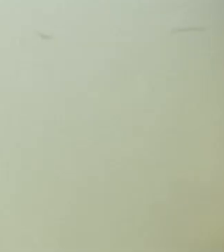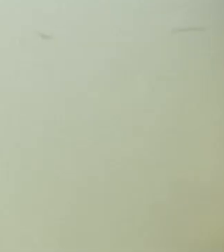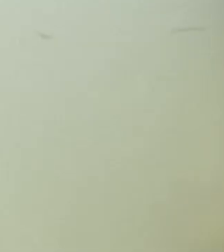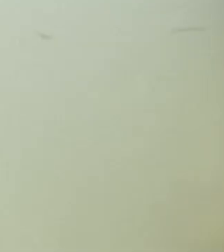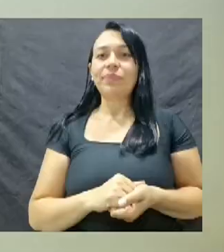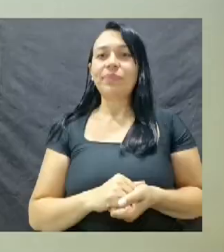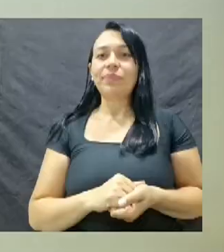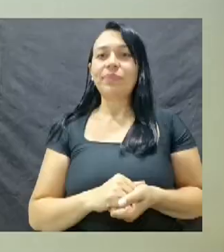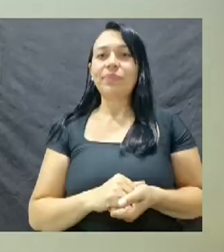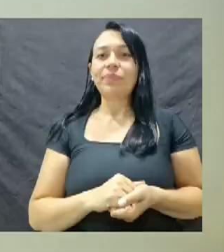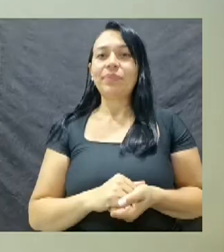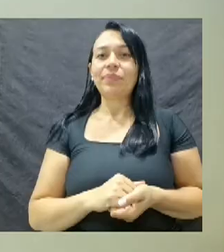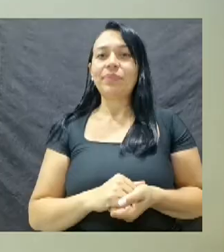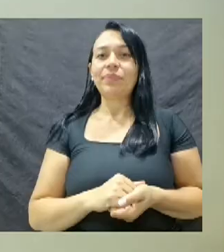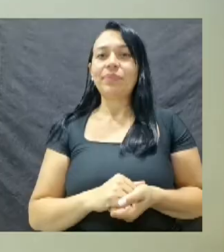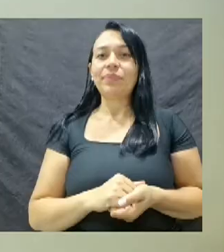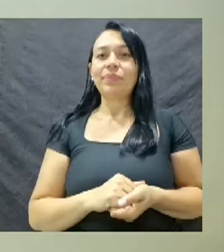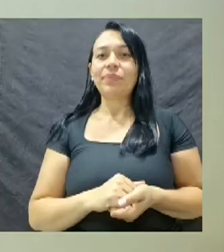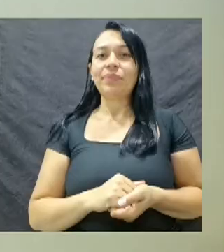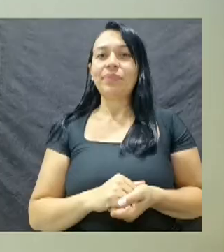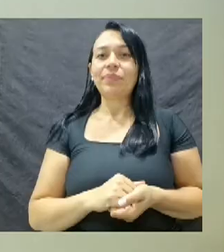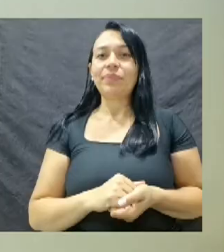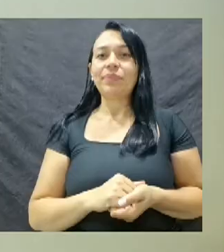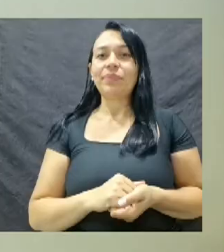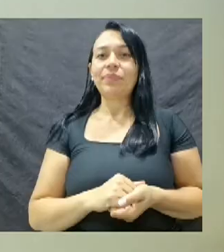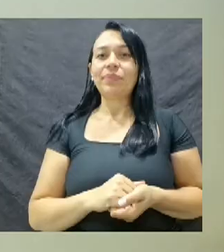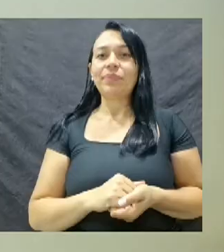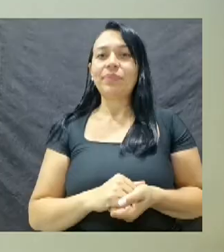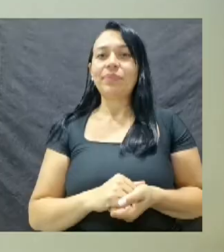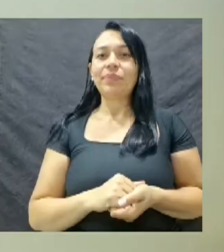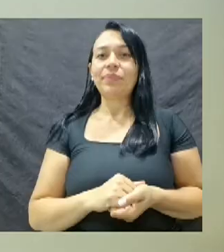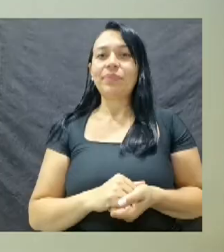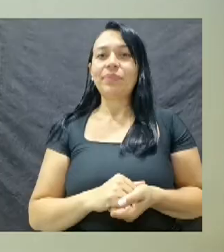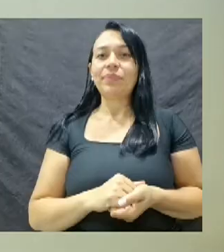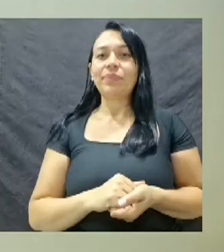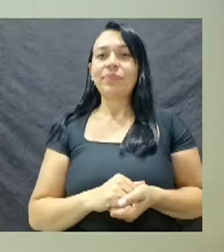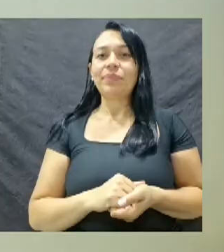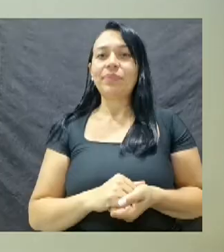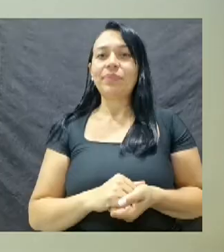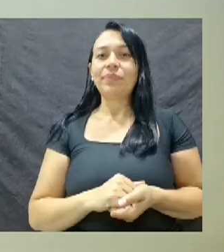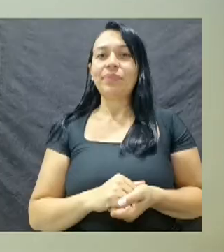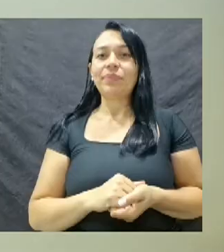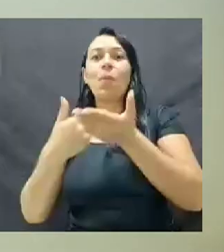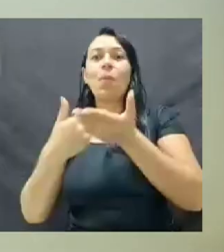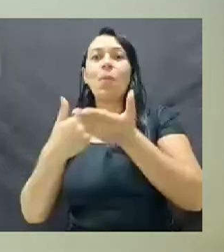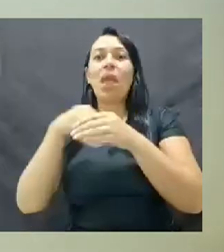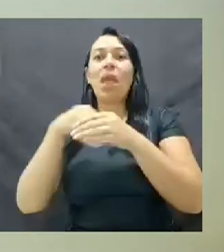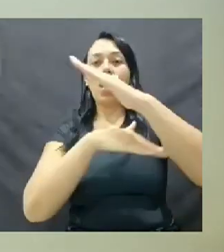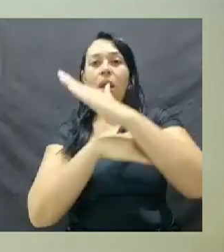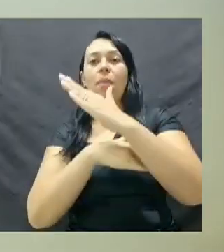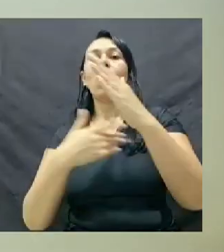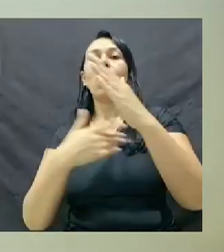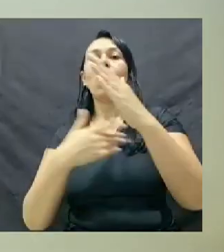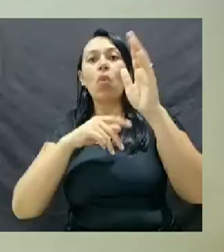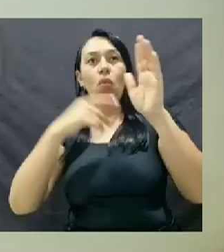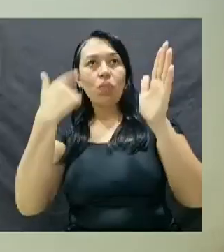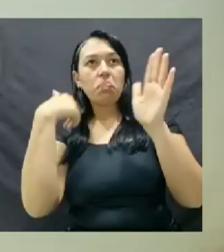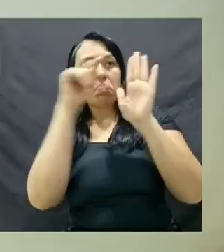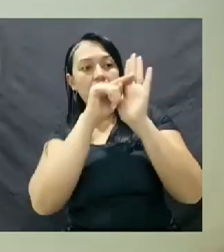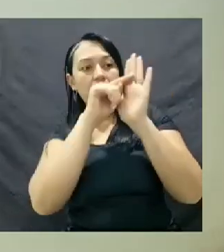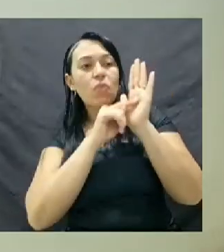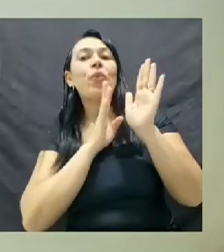Está começando Por Dentro da Câmara, um programa que você vai ter a oportunidade de conhecer de perto os setores aqui